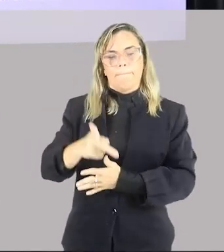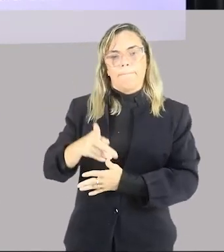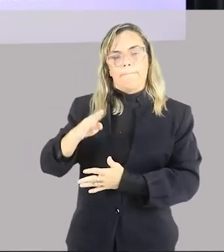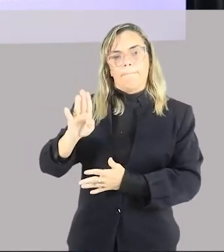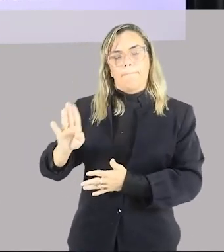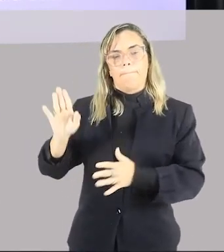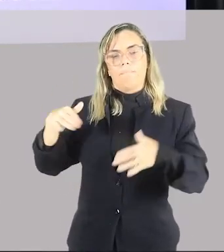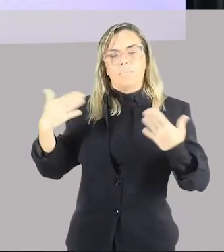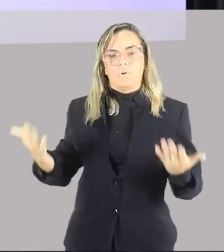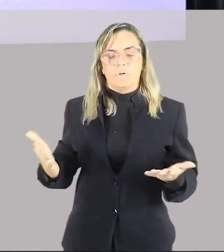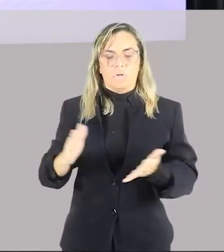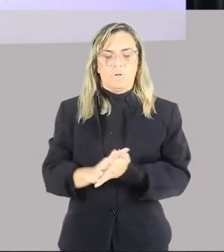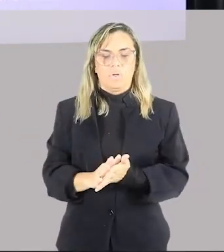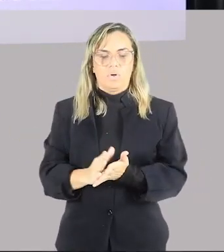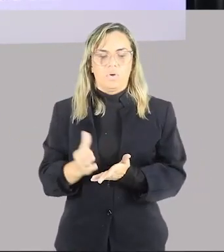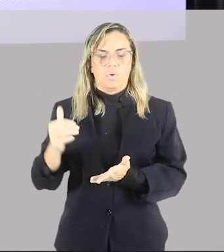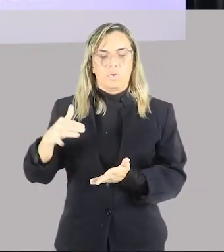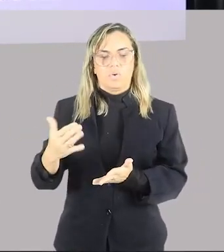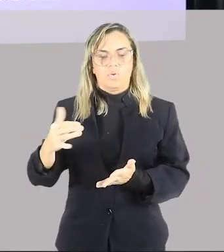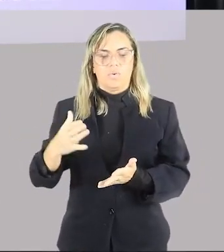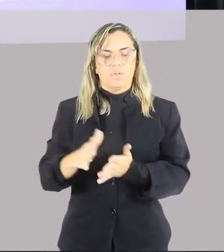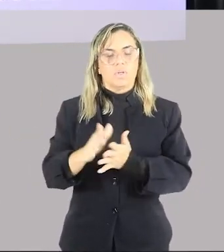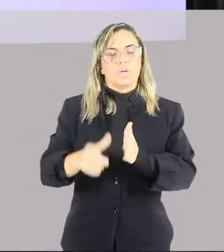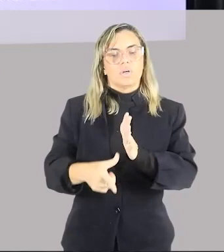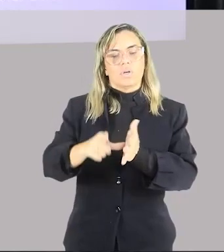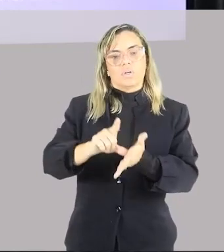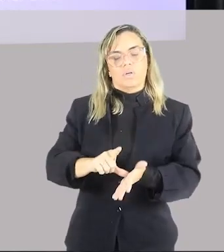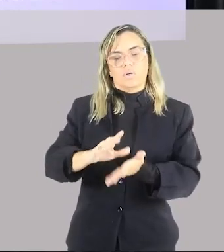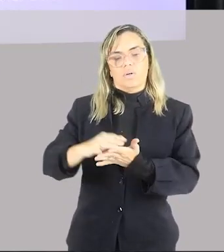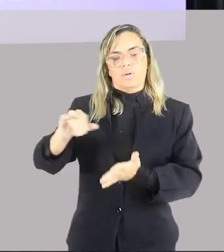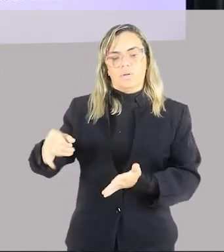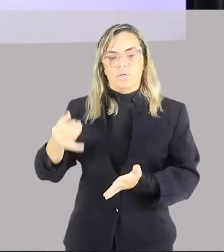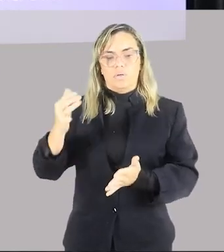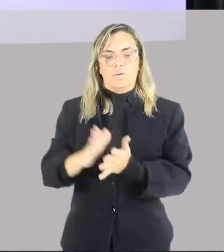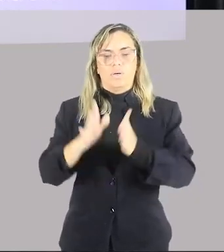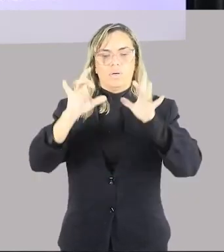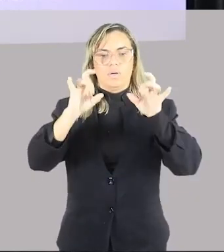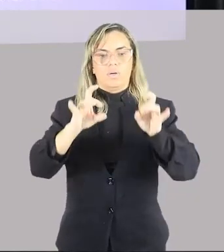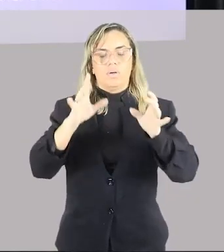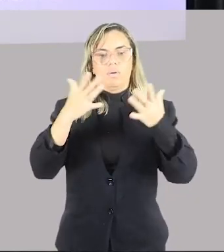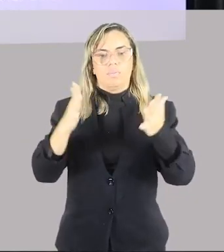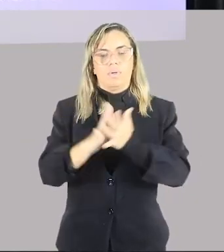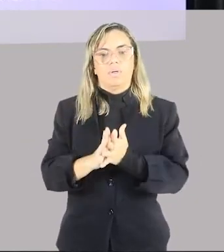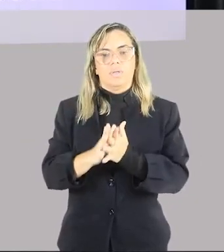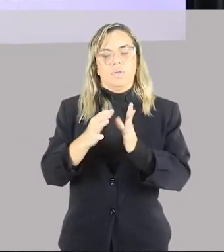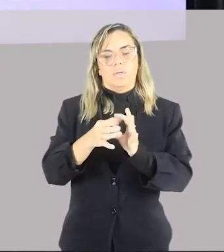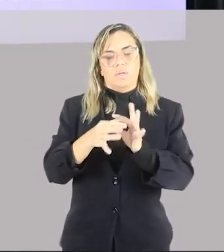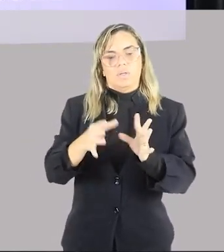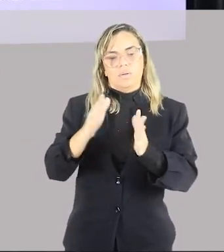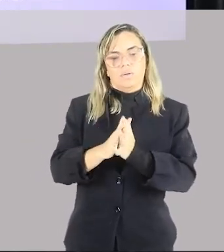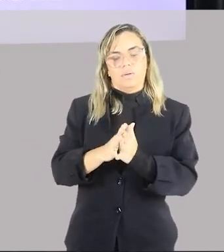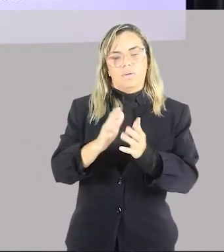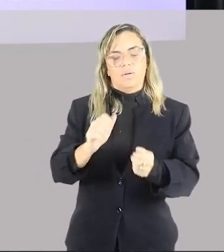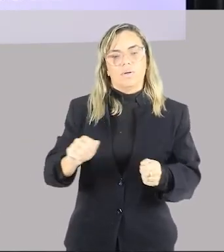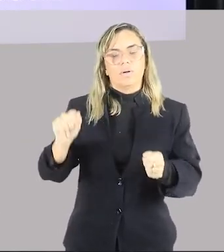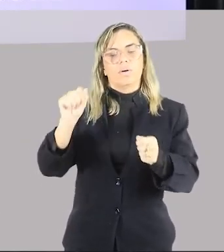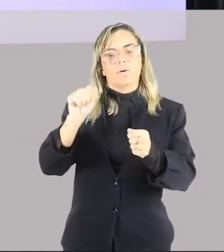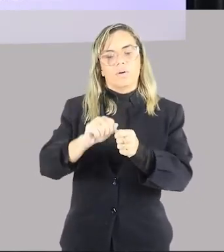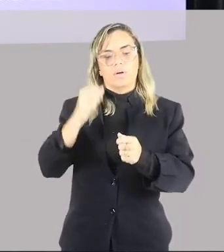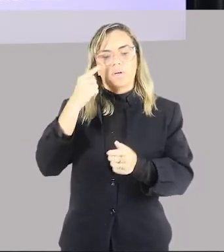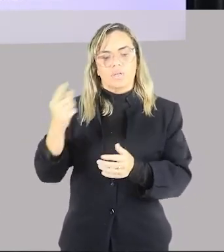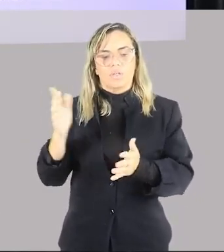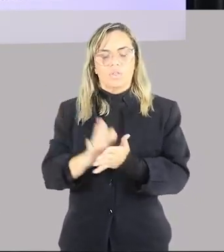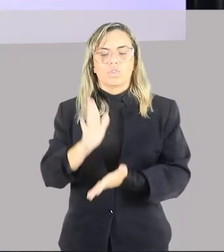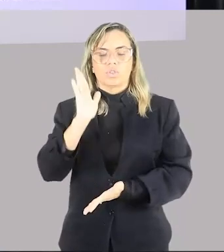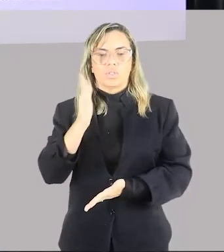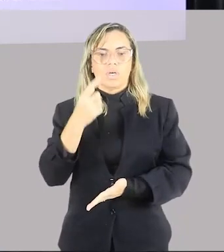se é conveniente ou se é oportuno lhe dar algum tipo específico de licença. Nesse caso do ato discricionário, aí sim ele